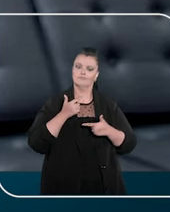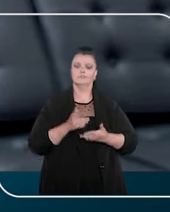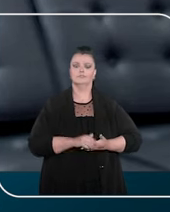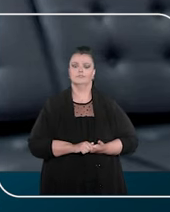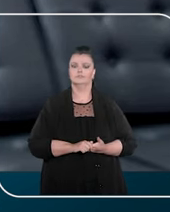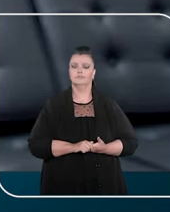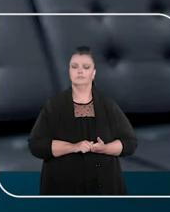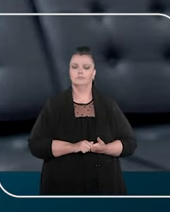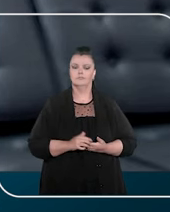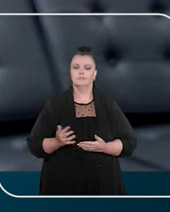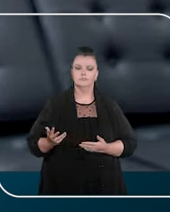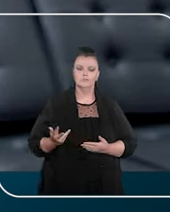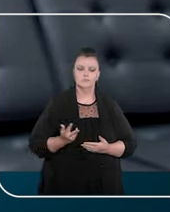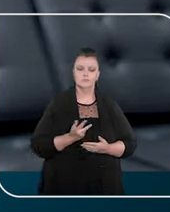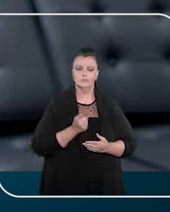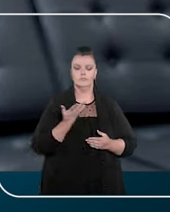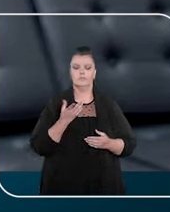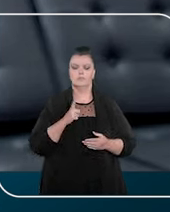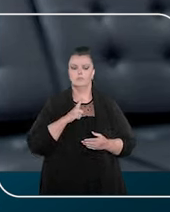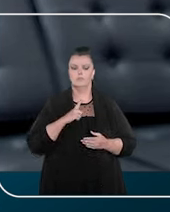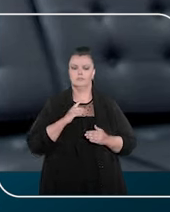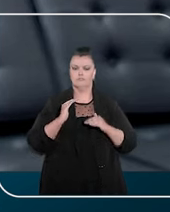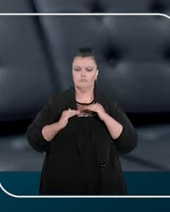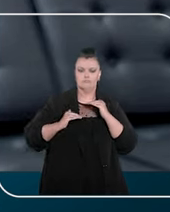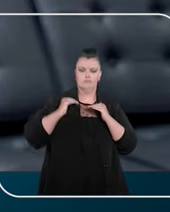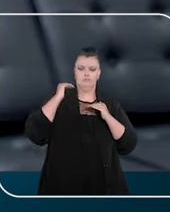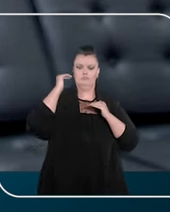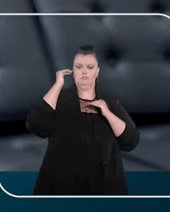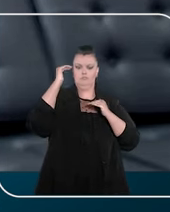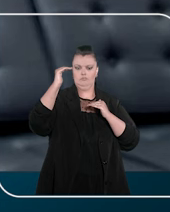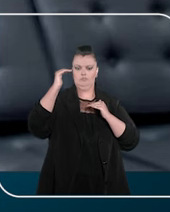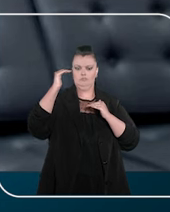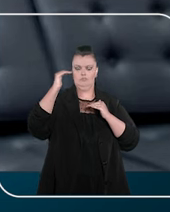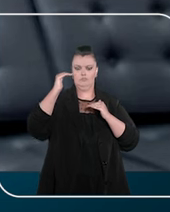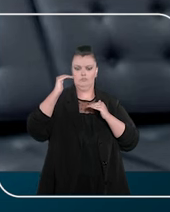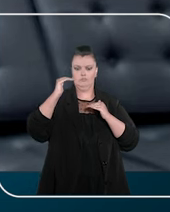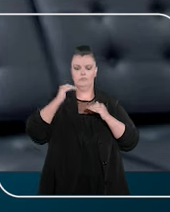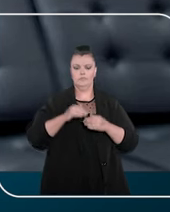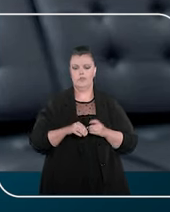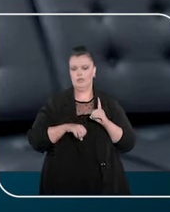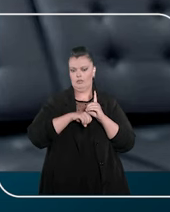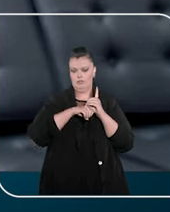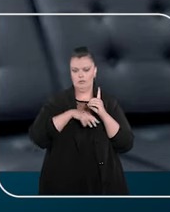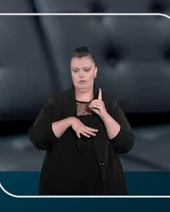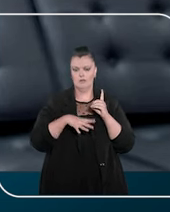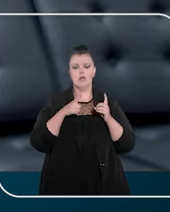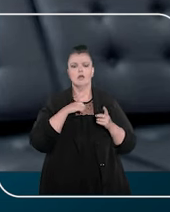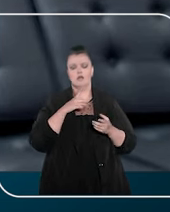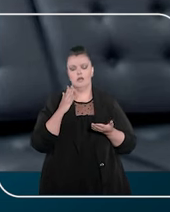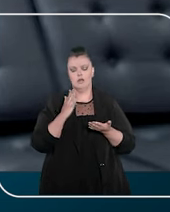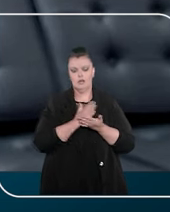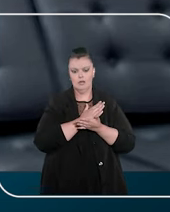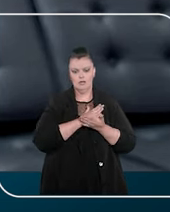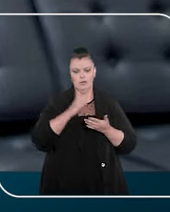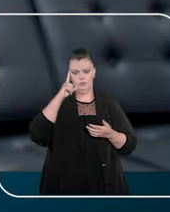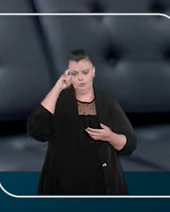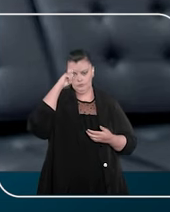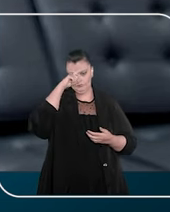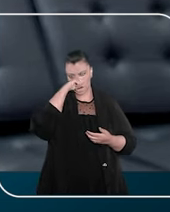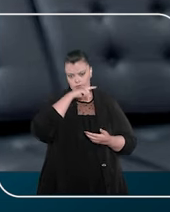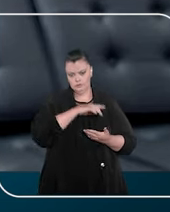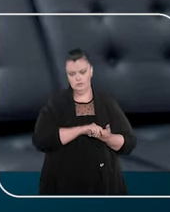sensibilização de toda a magistratura brasileira. É claro que nós temos ainda algumas dificuldades, né, mais em um ou